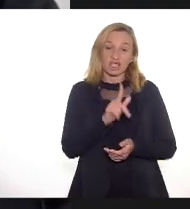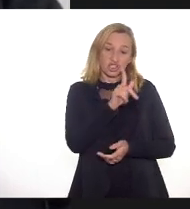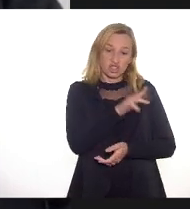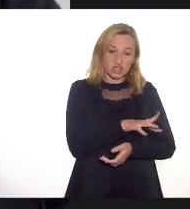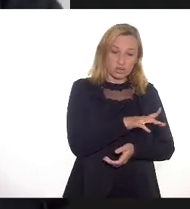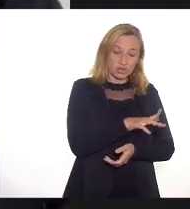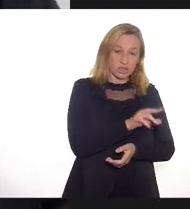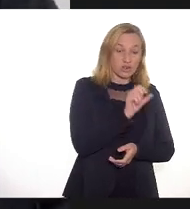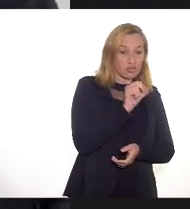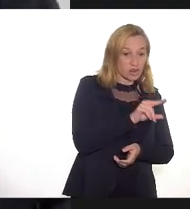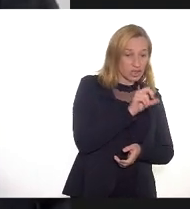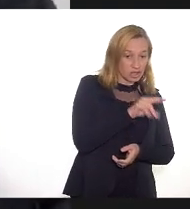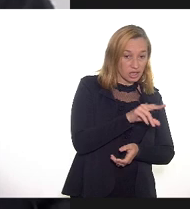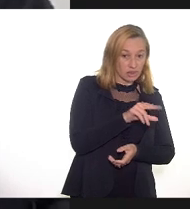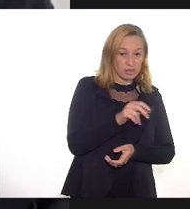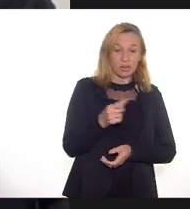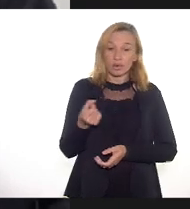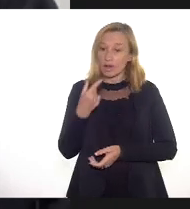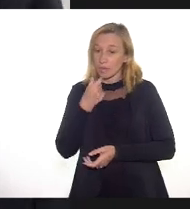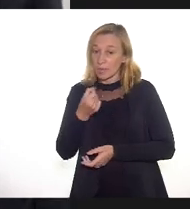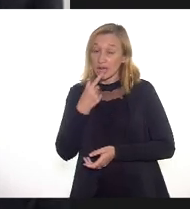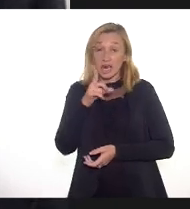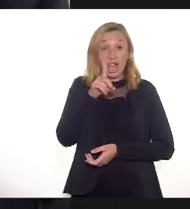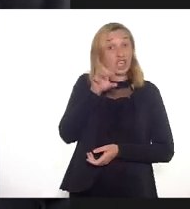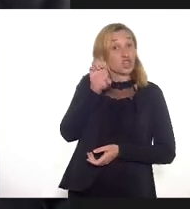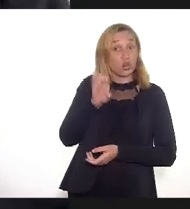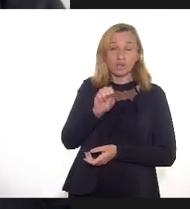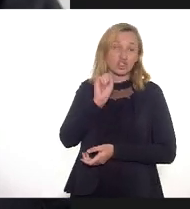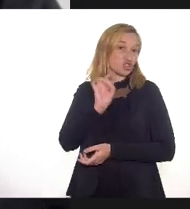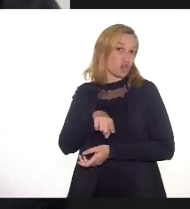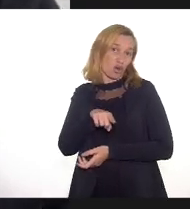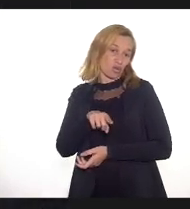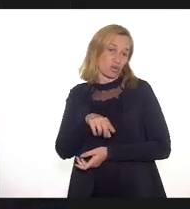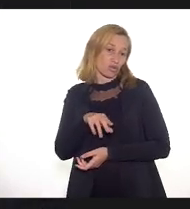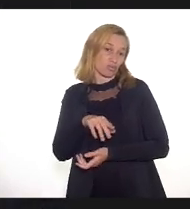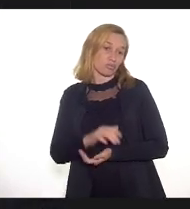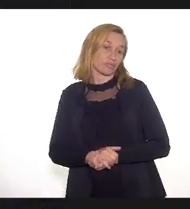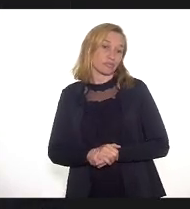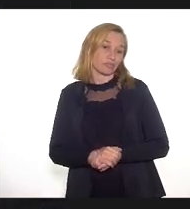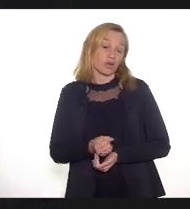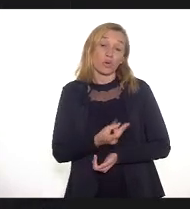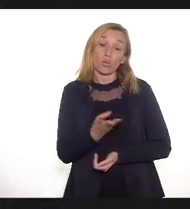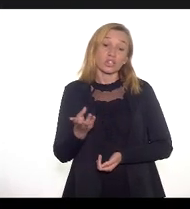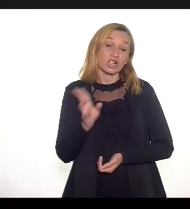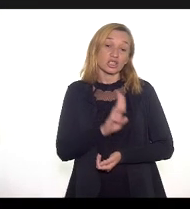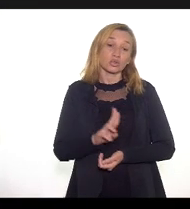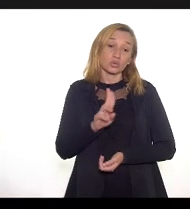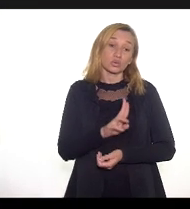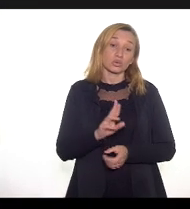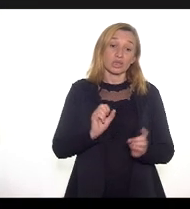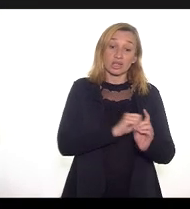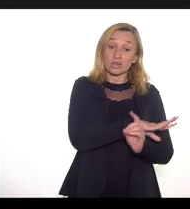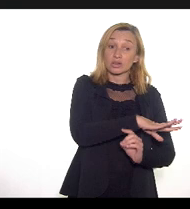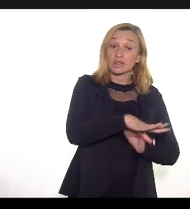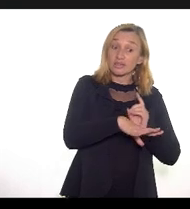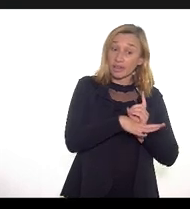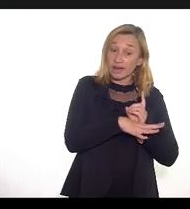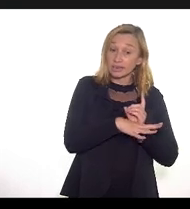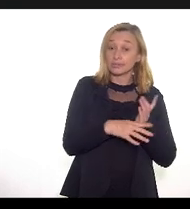entre o veneno e o remédio é a dose. Isso é uma realidade. Né? E a sociedade,